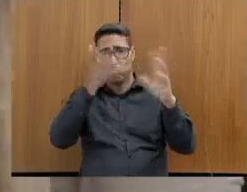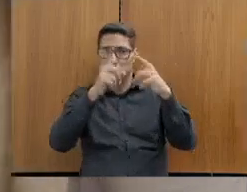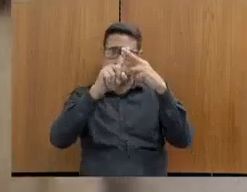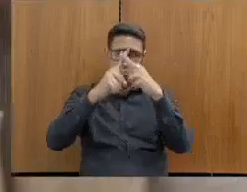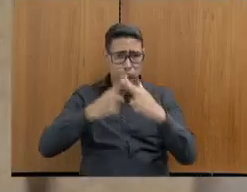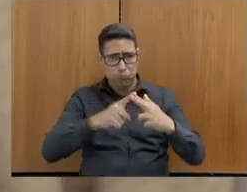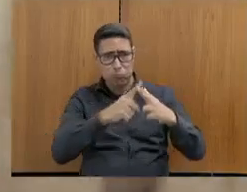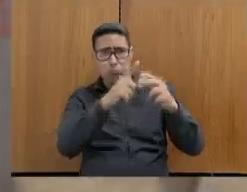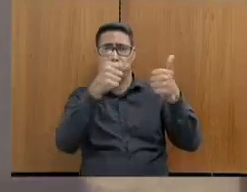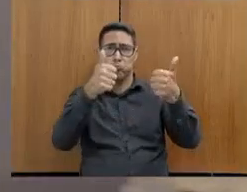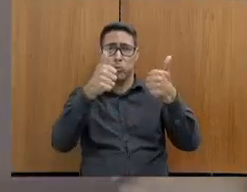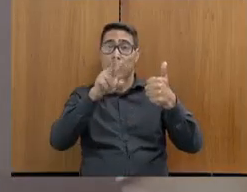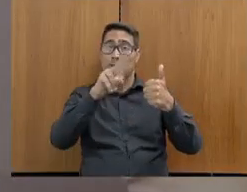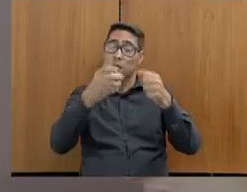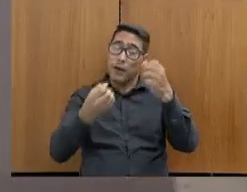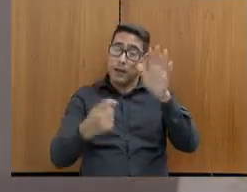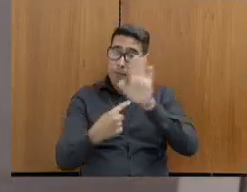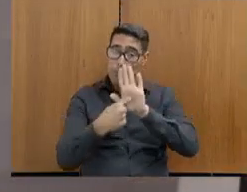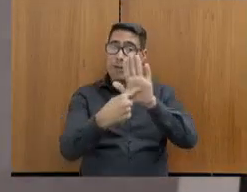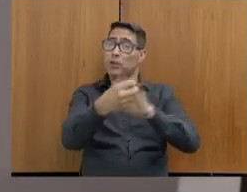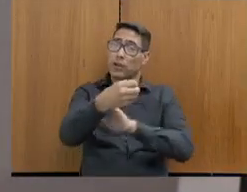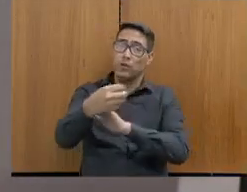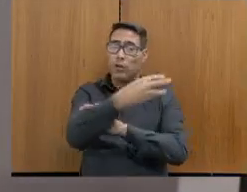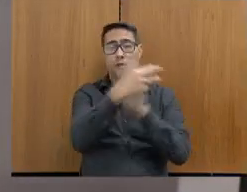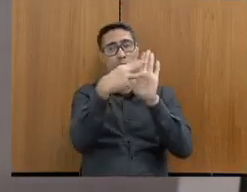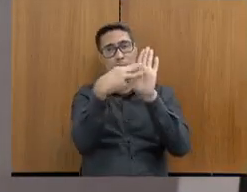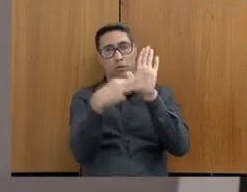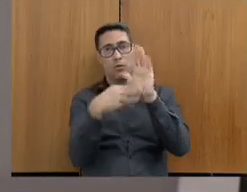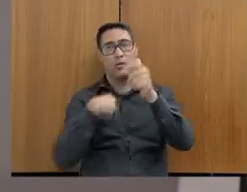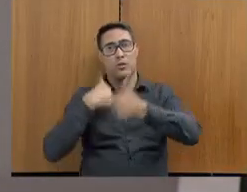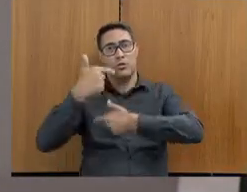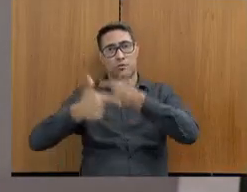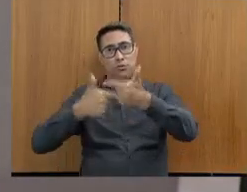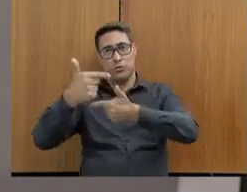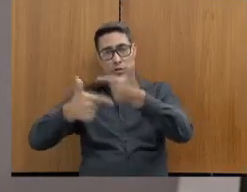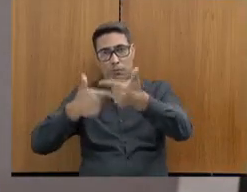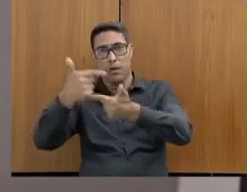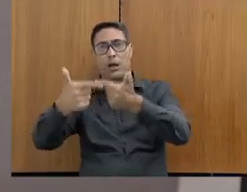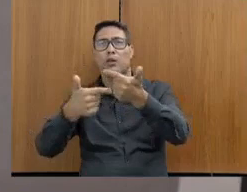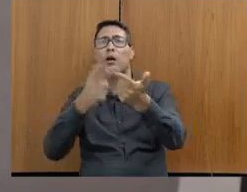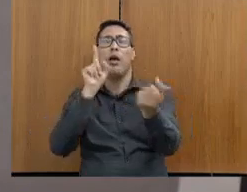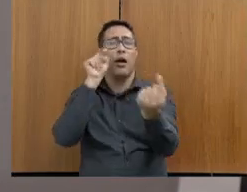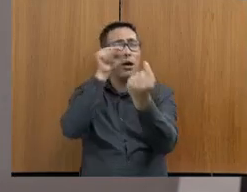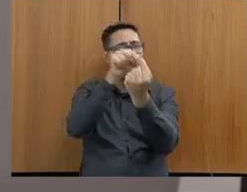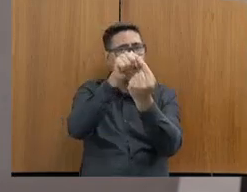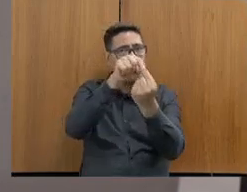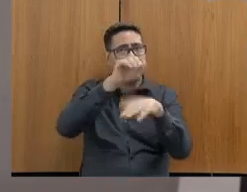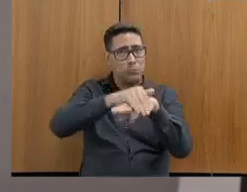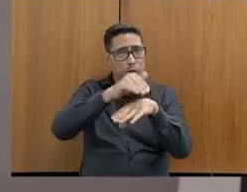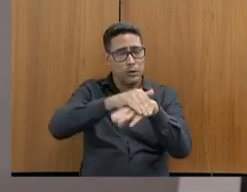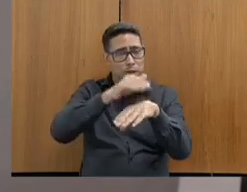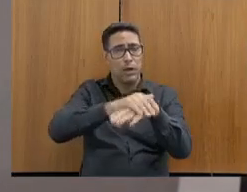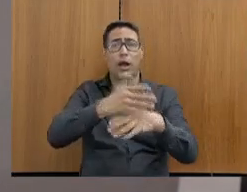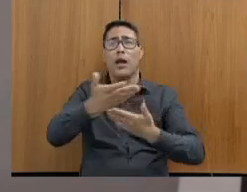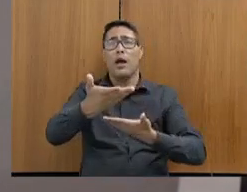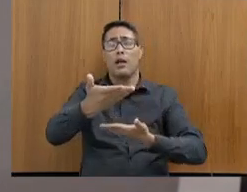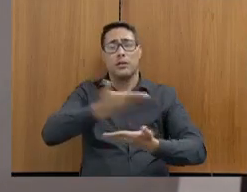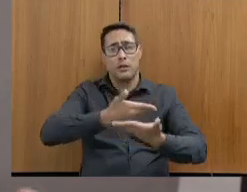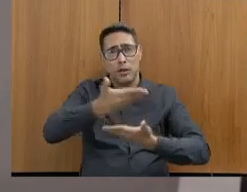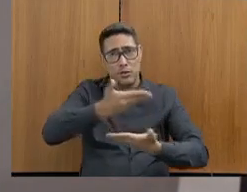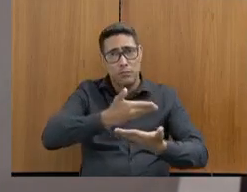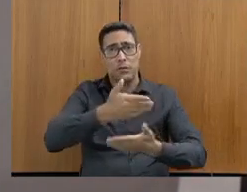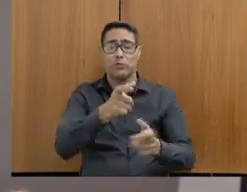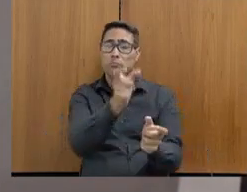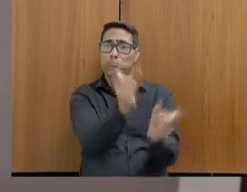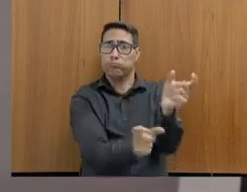a nova metodologia de trabalho que será uma metodologia Como já disse voltada a maior celeridade no atendimento ao cidadão E aí